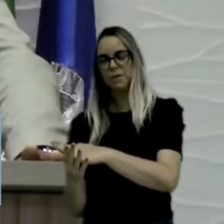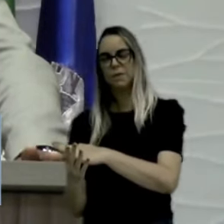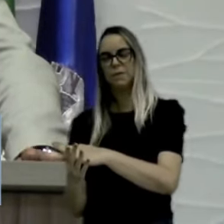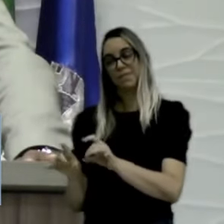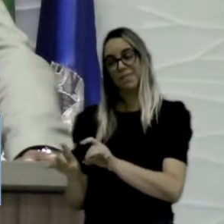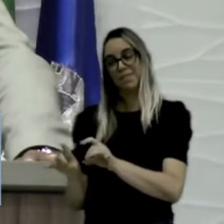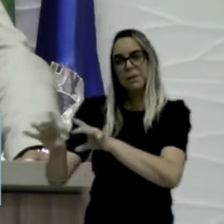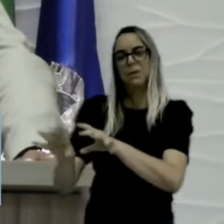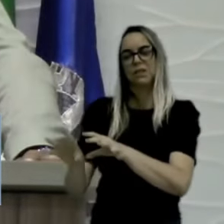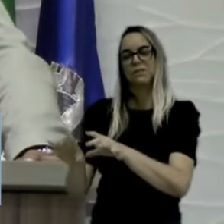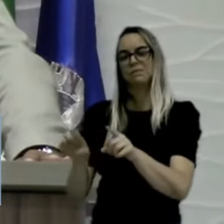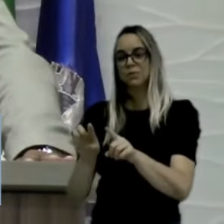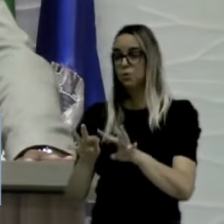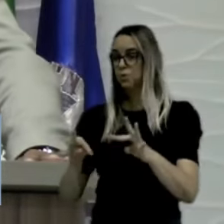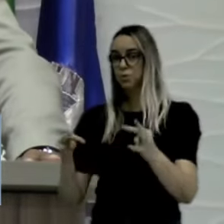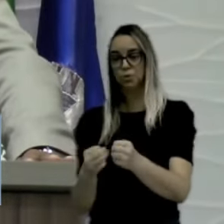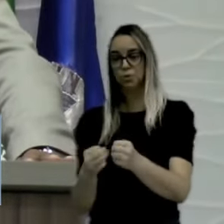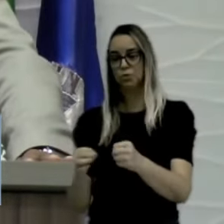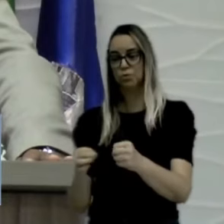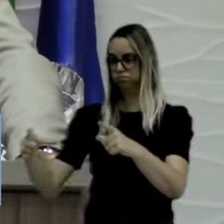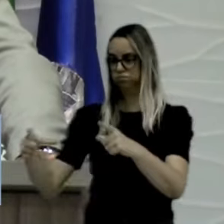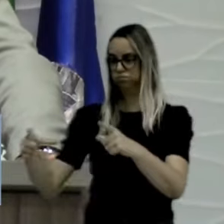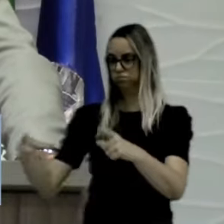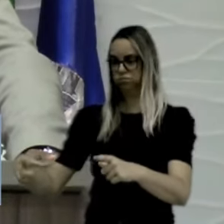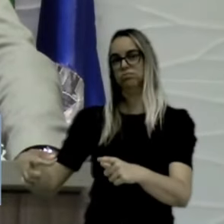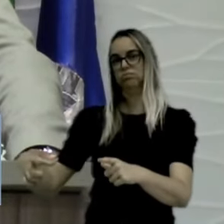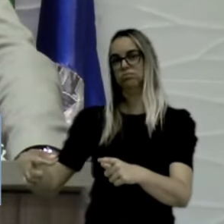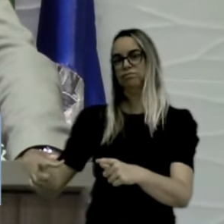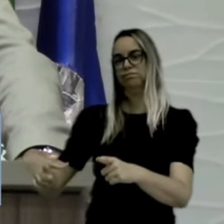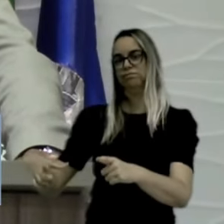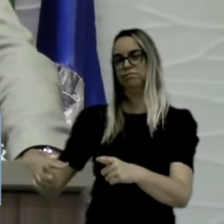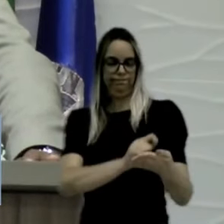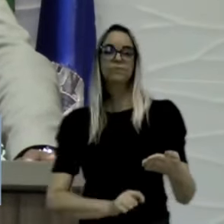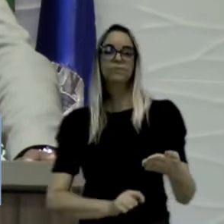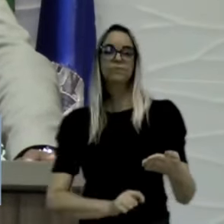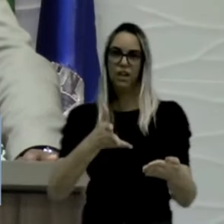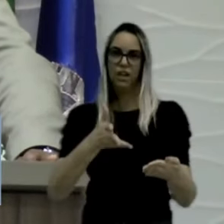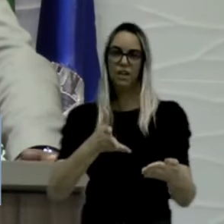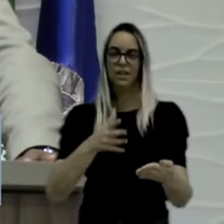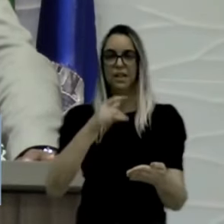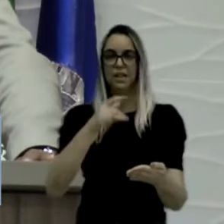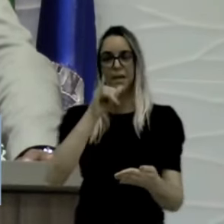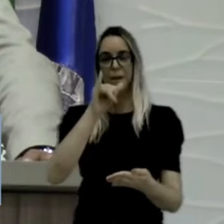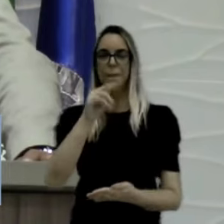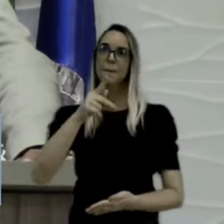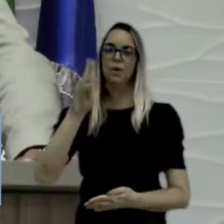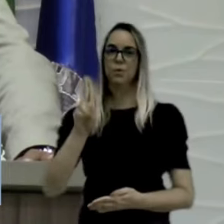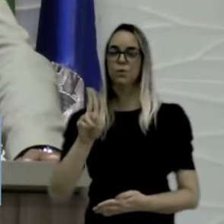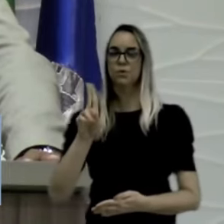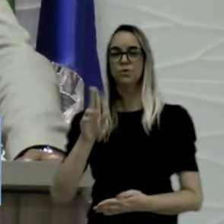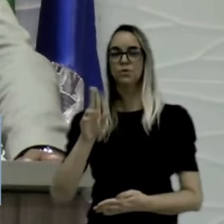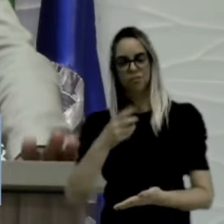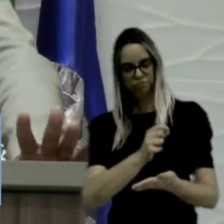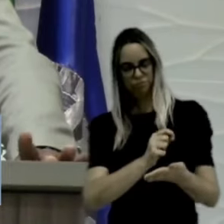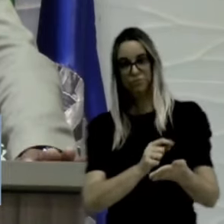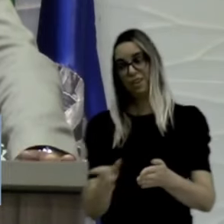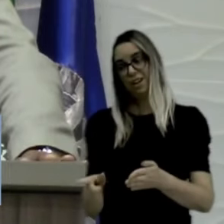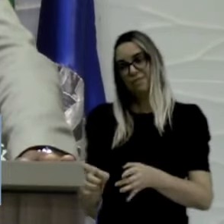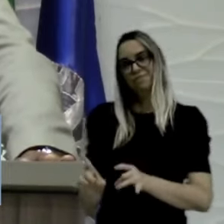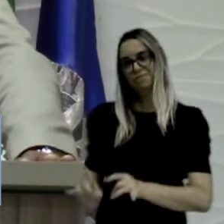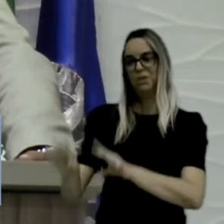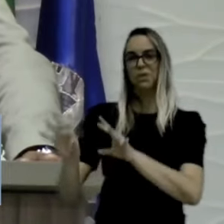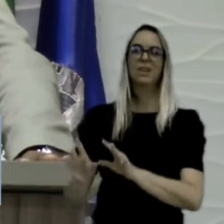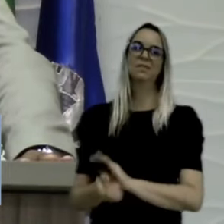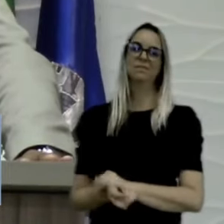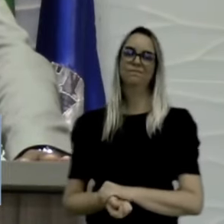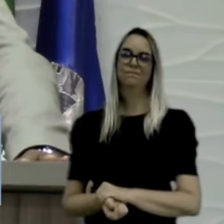são todos os terrenos lá são com escritura, que são pagos IPTU, e lá está Deus dará, está